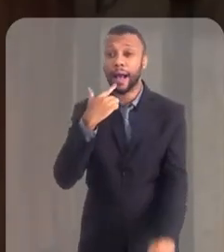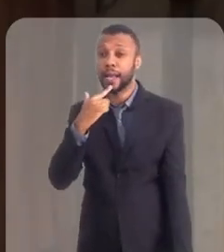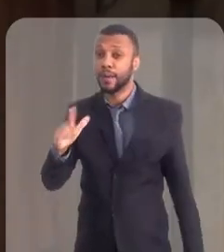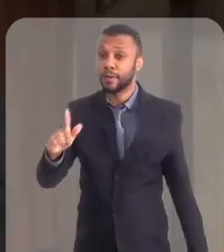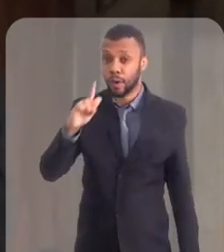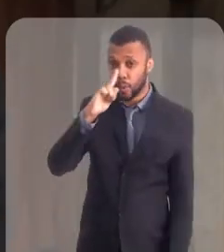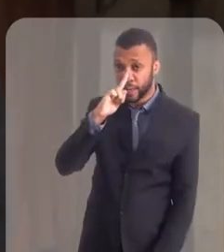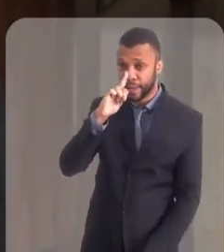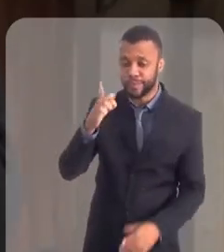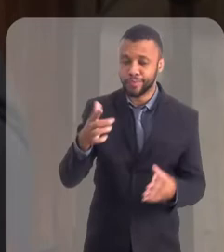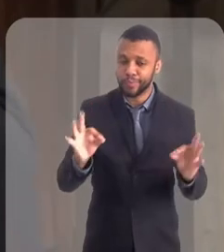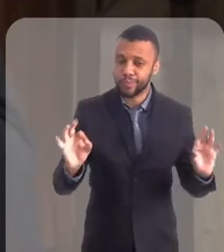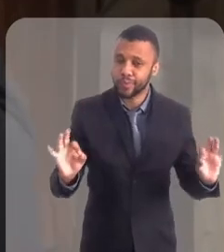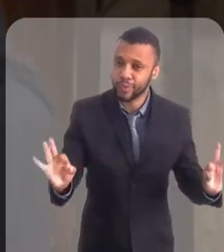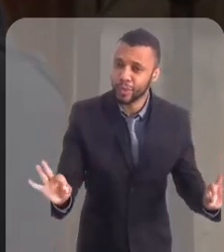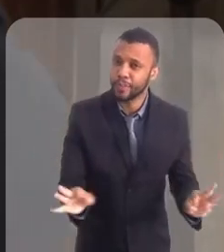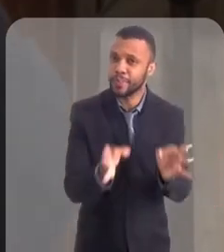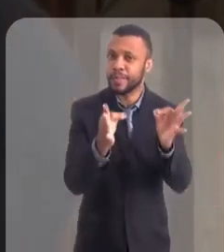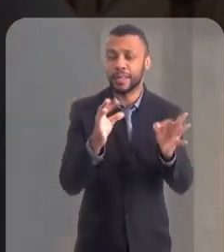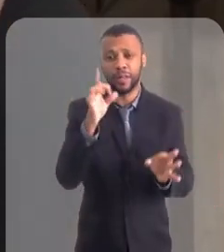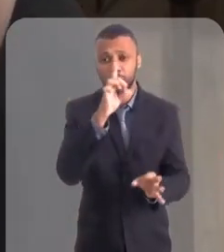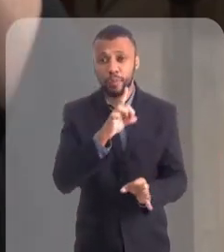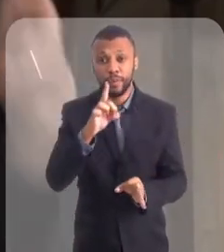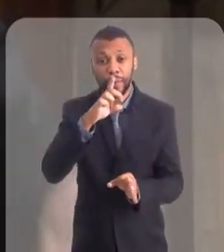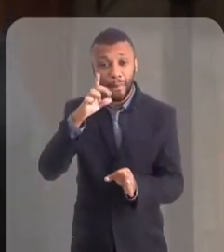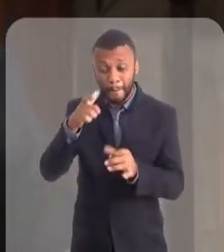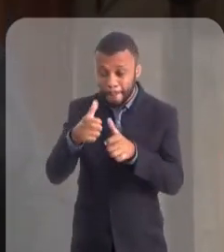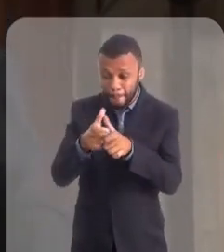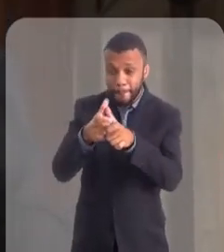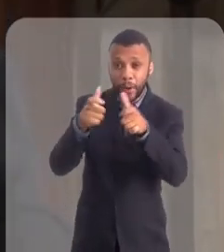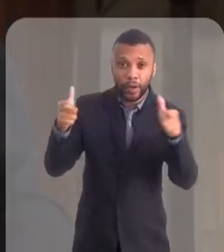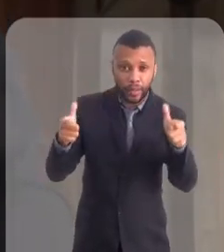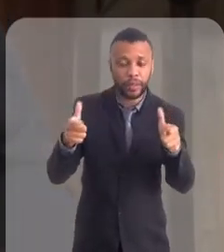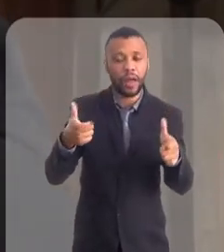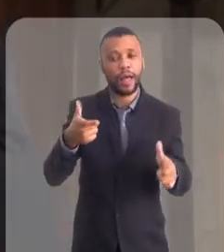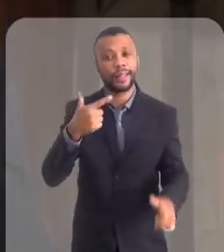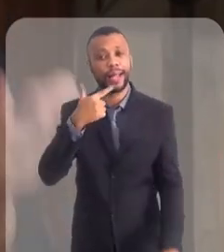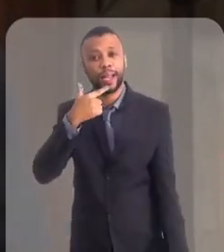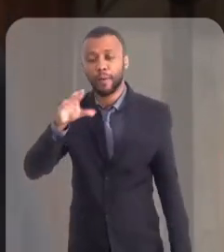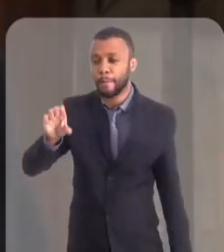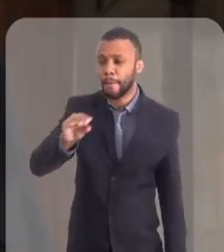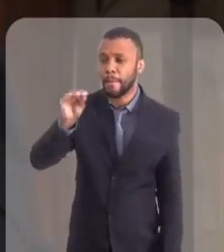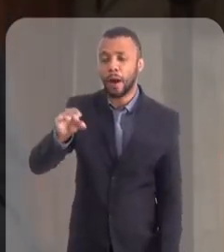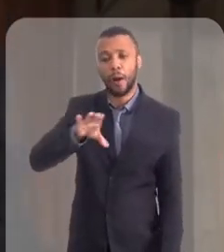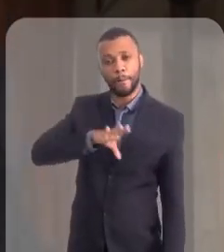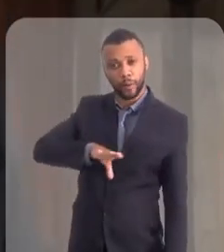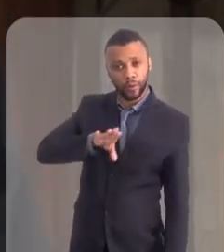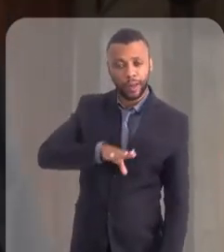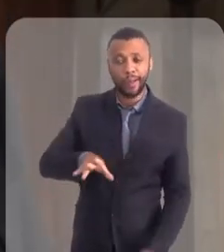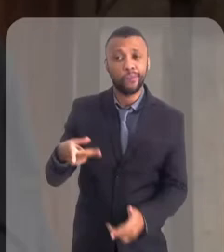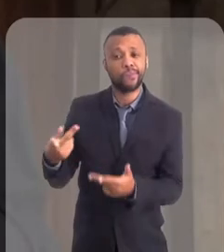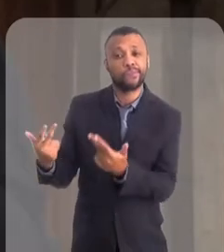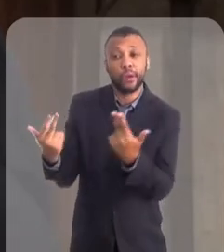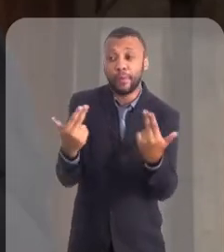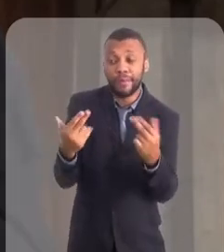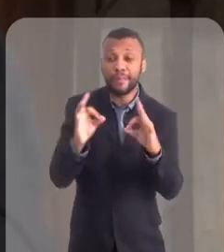Nas missas dominicais, nós celebramos a maior parte em português, para que as pessoas entendam, mesmo os